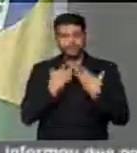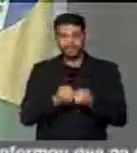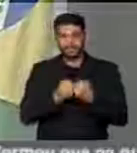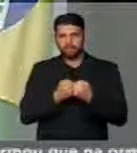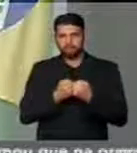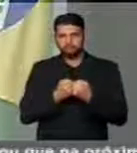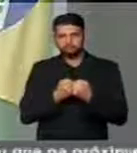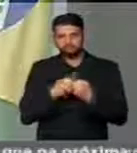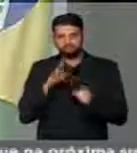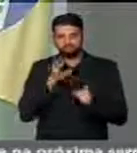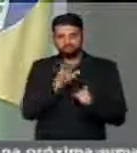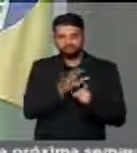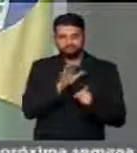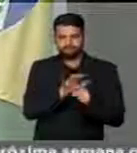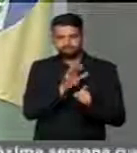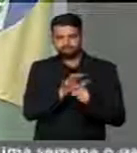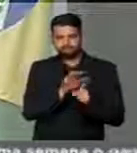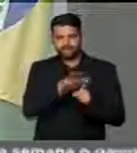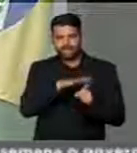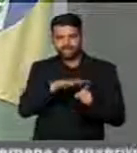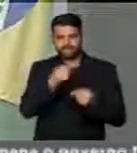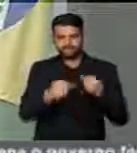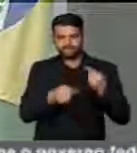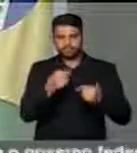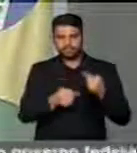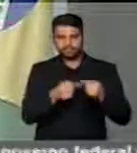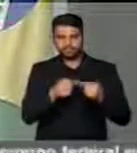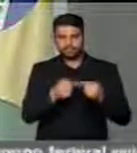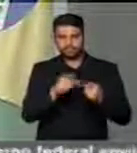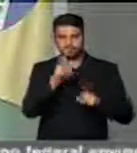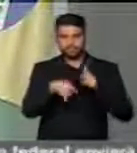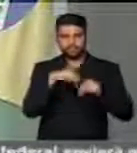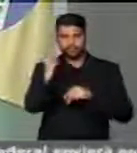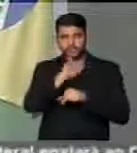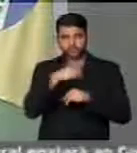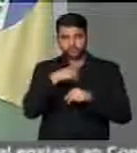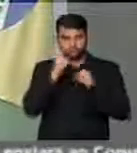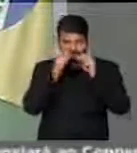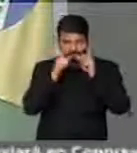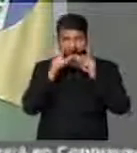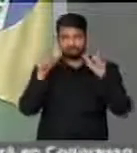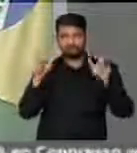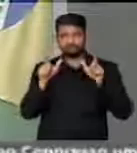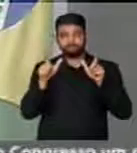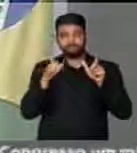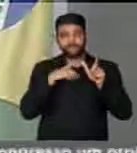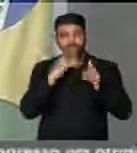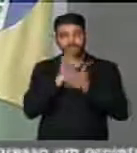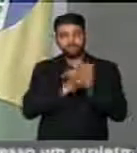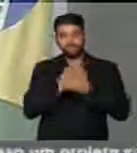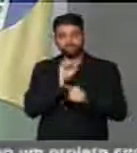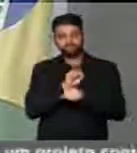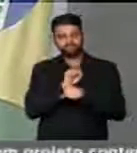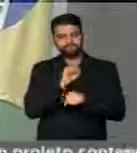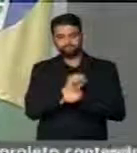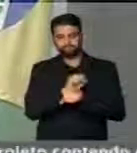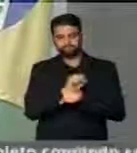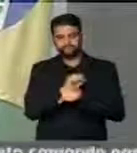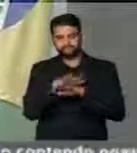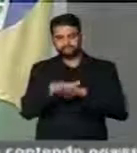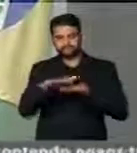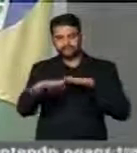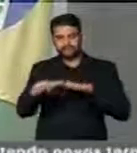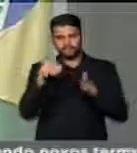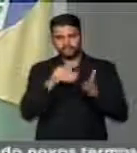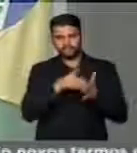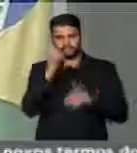admitir interferências no processo político. O povo brasileiro acordou, não vai parar na